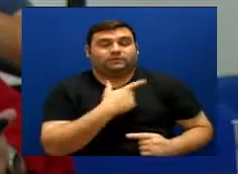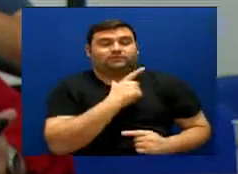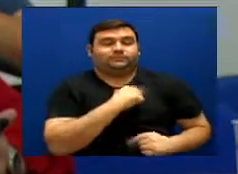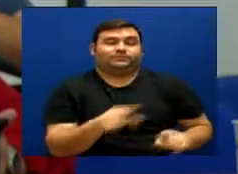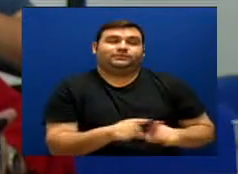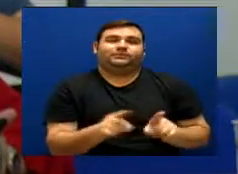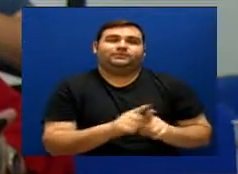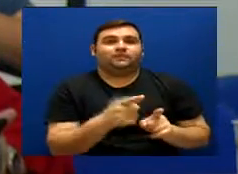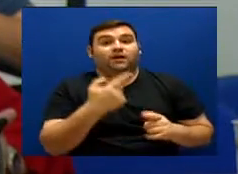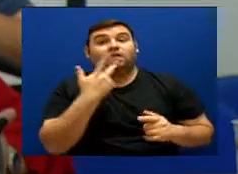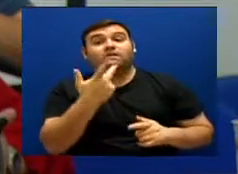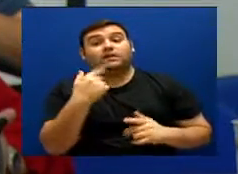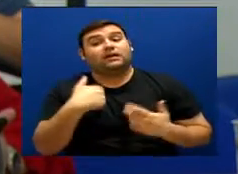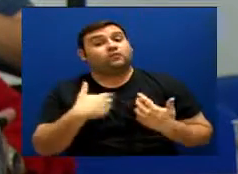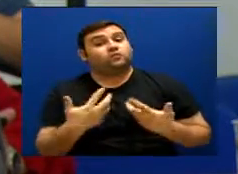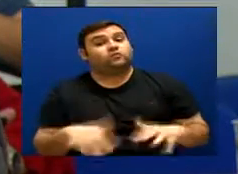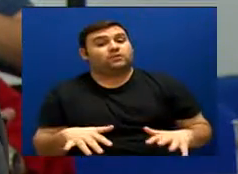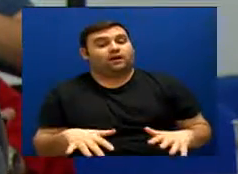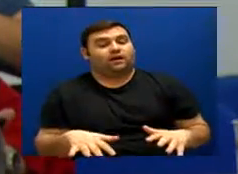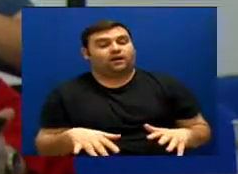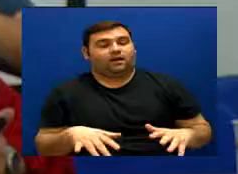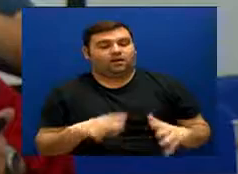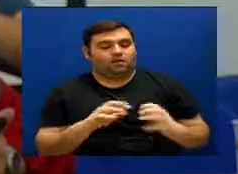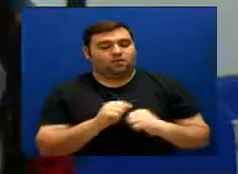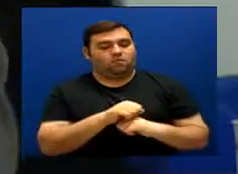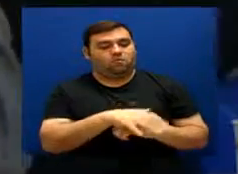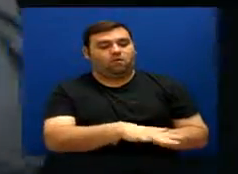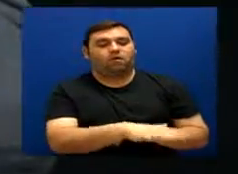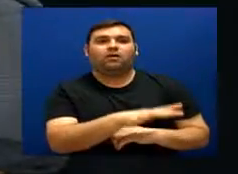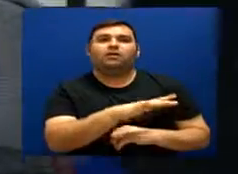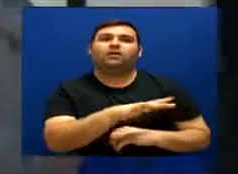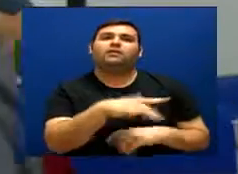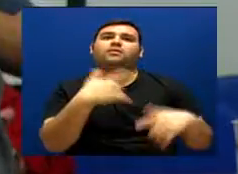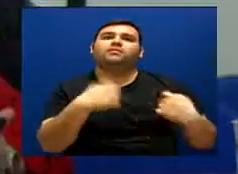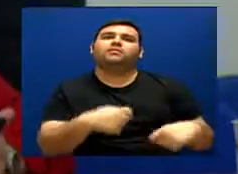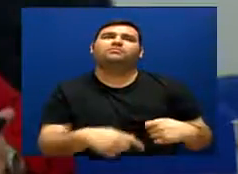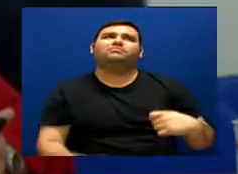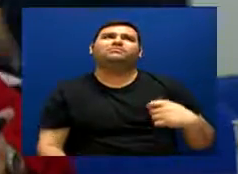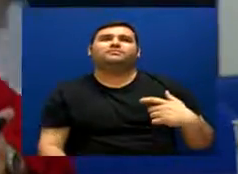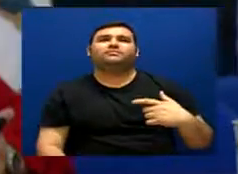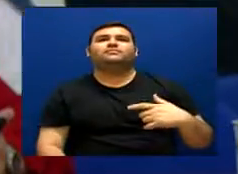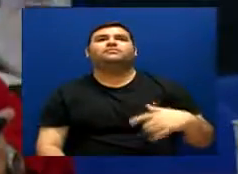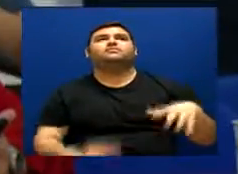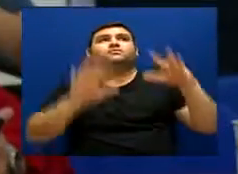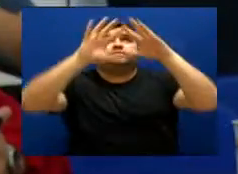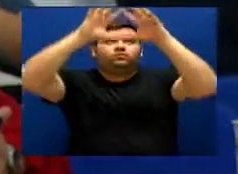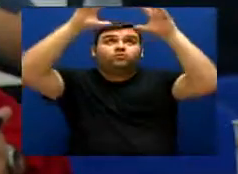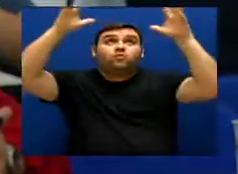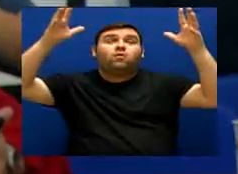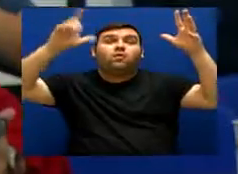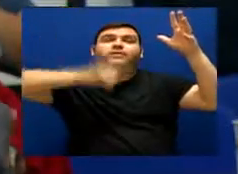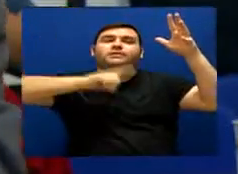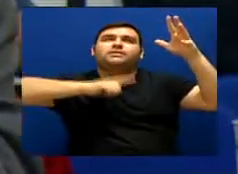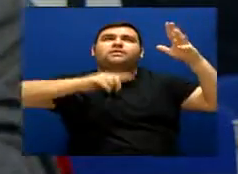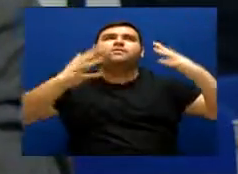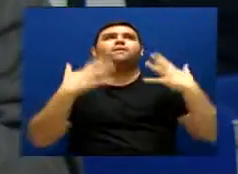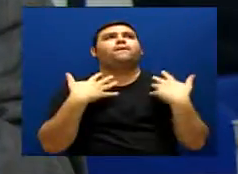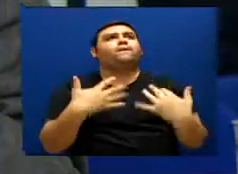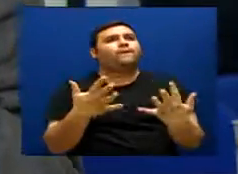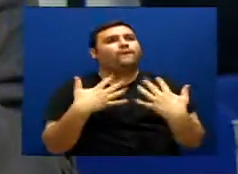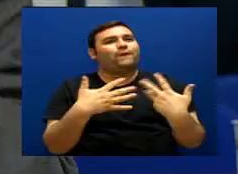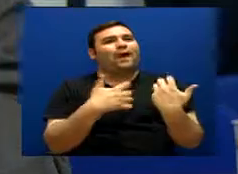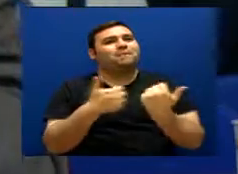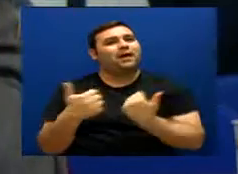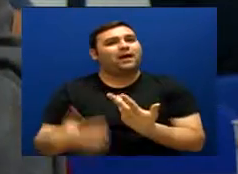digo, eu não quero que chegue até a rede, sejam árvores de copa boa para dar